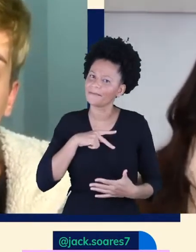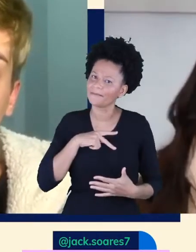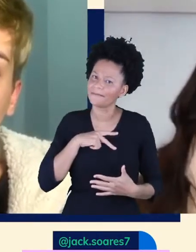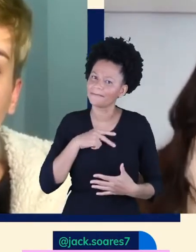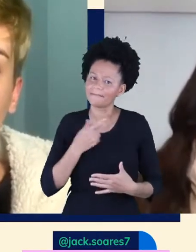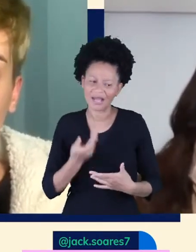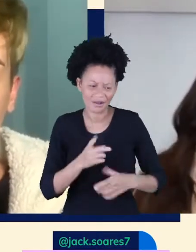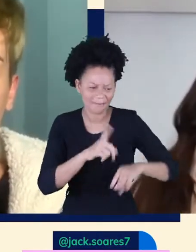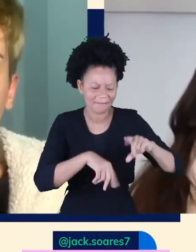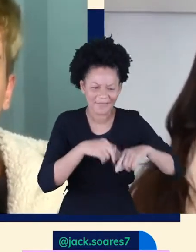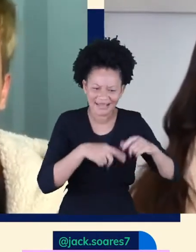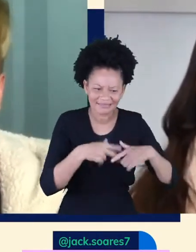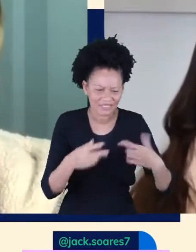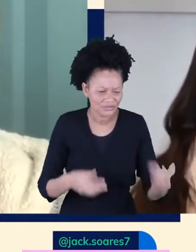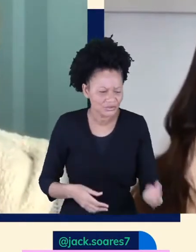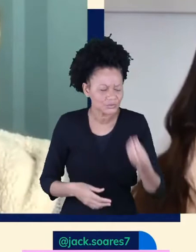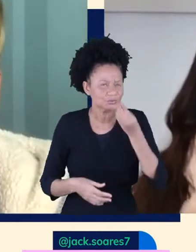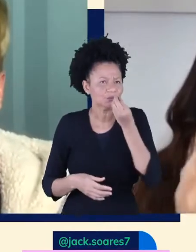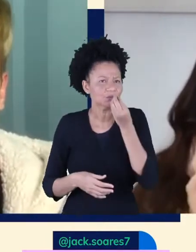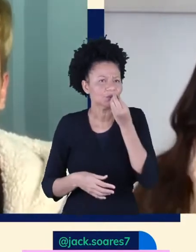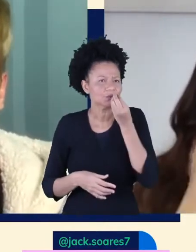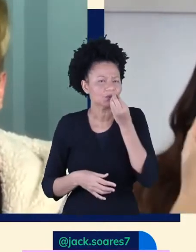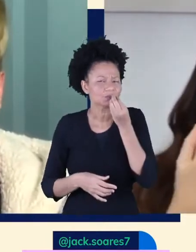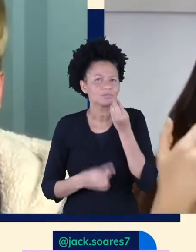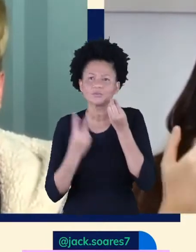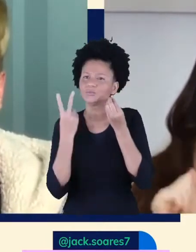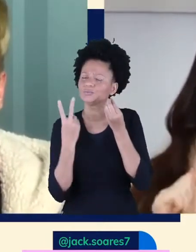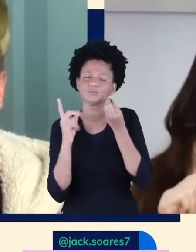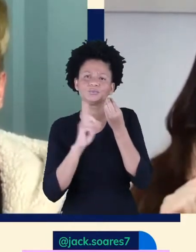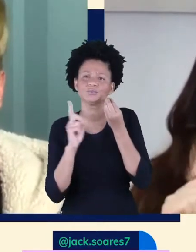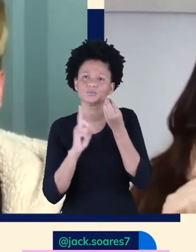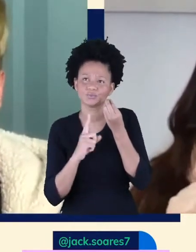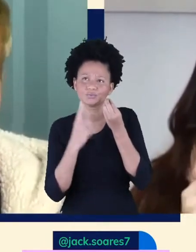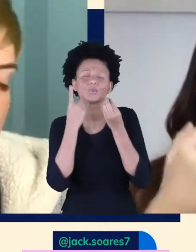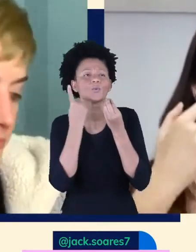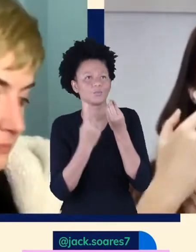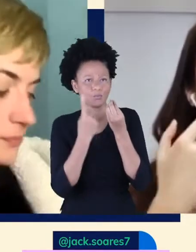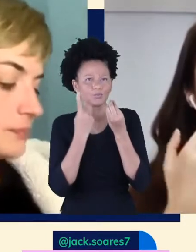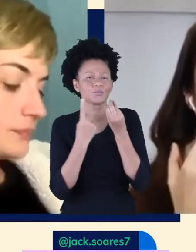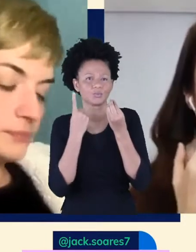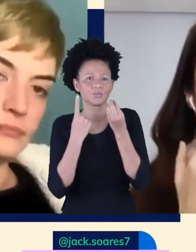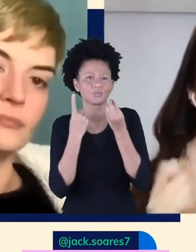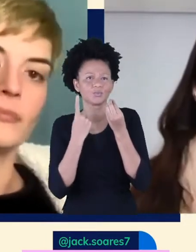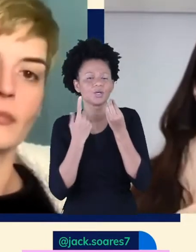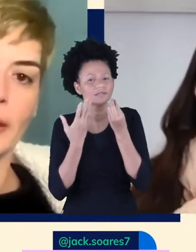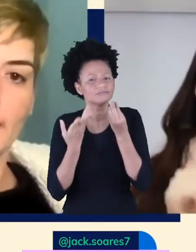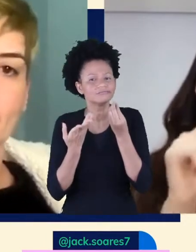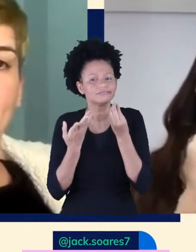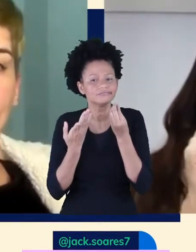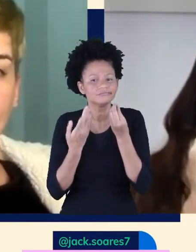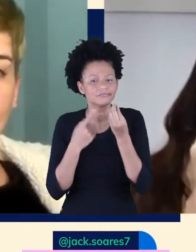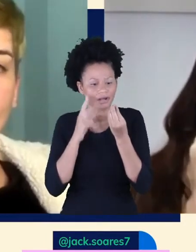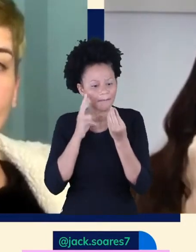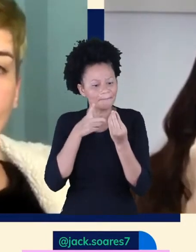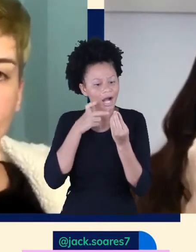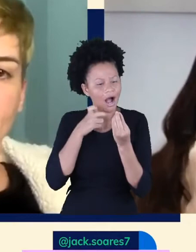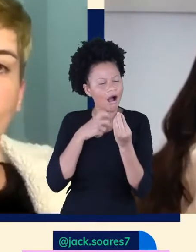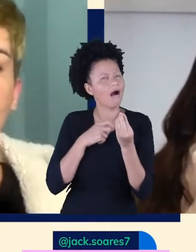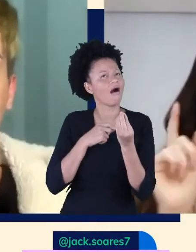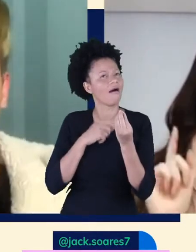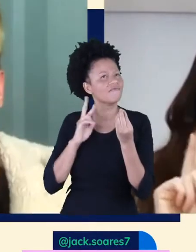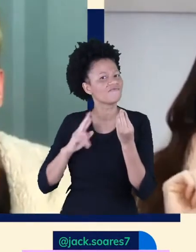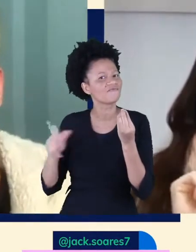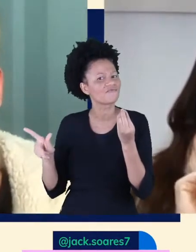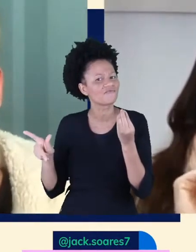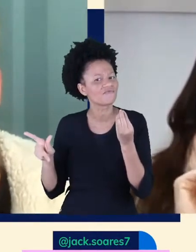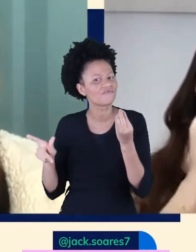aqui é meu. Mas quando eu pego um objeto e coloco na boca, ela não tem a sensação dupla. Ela tem só a sensação nos lábios. Então ela vai